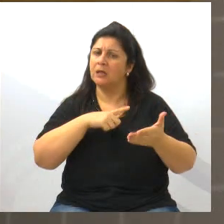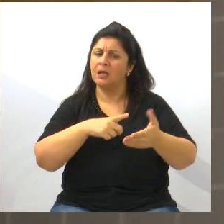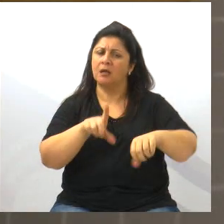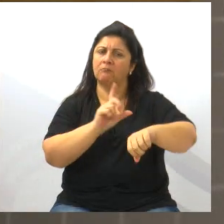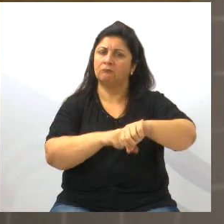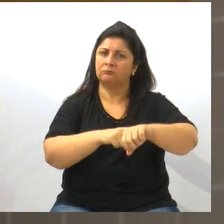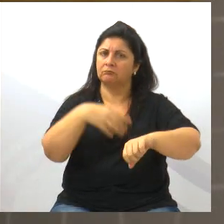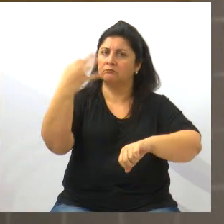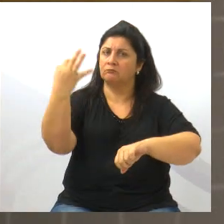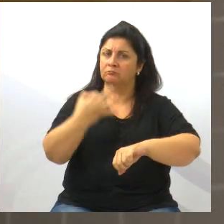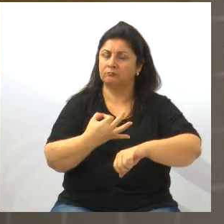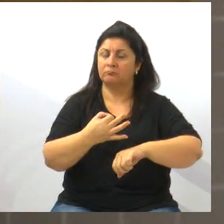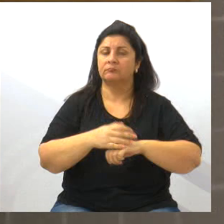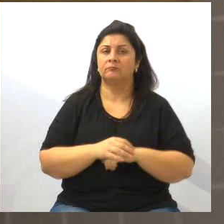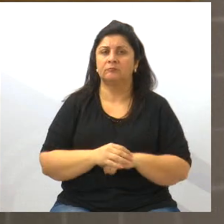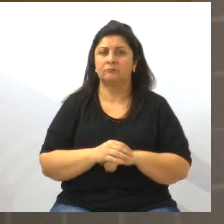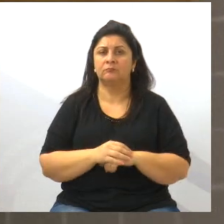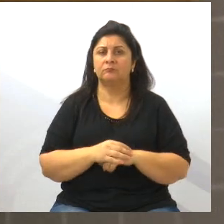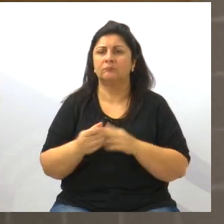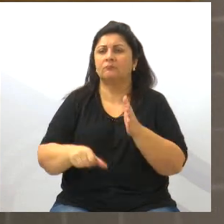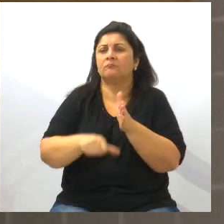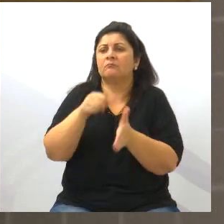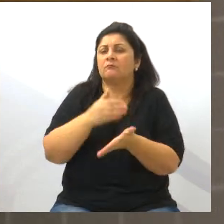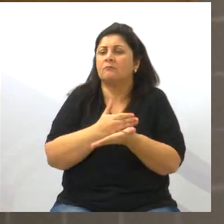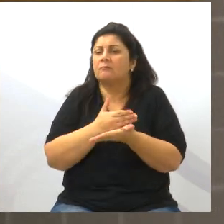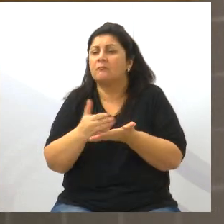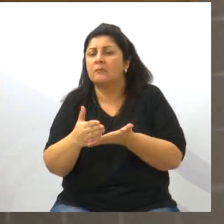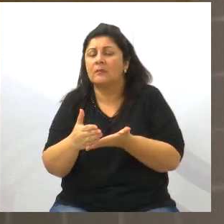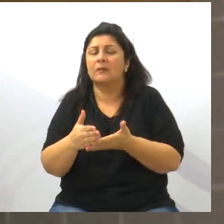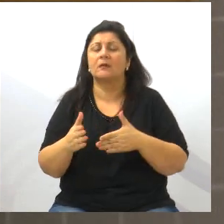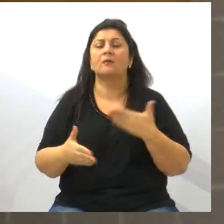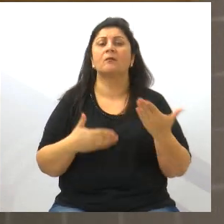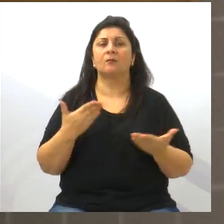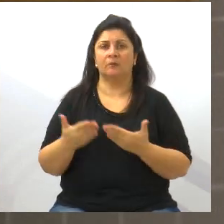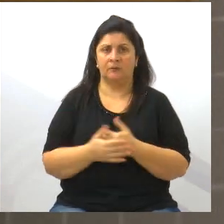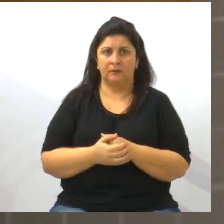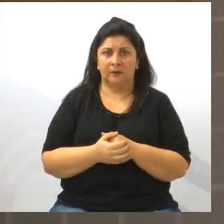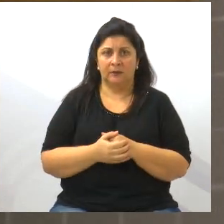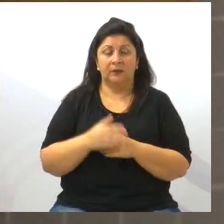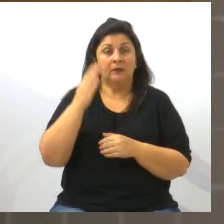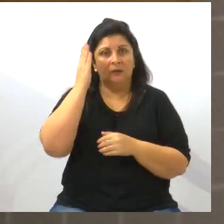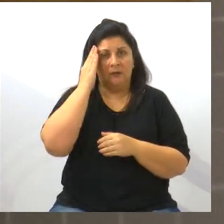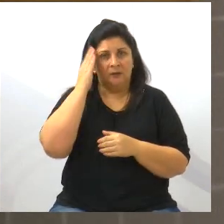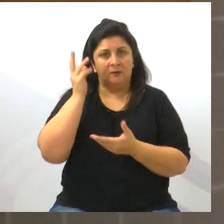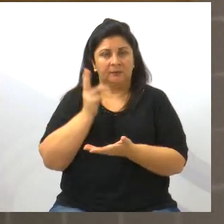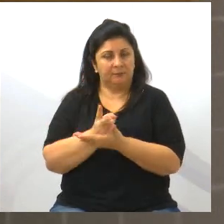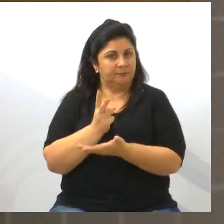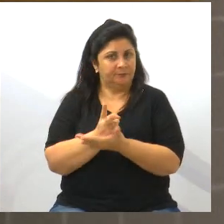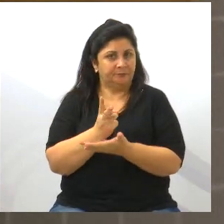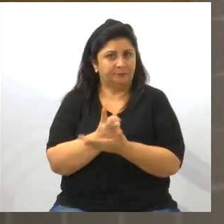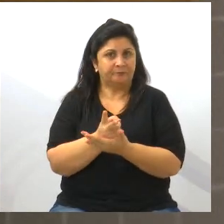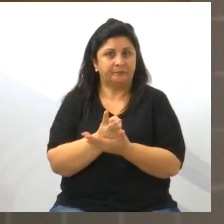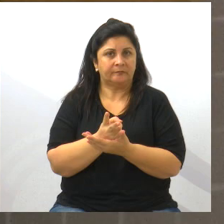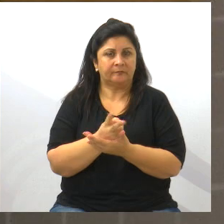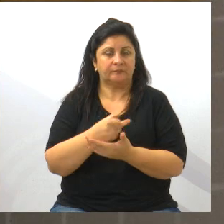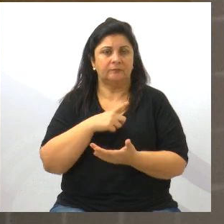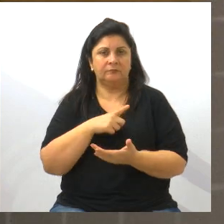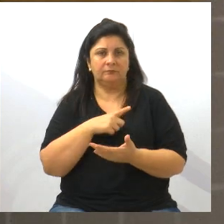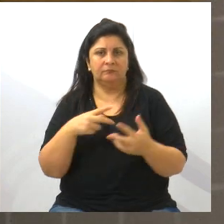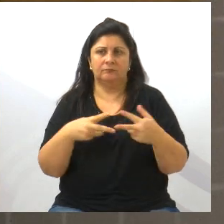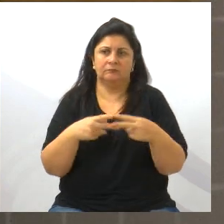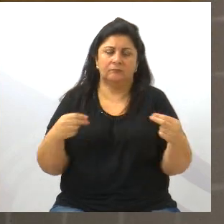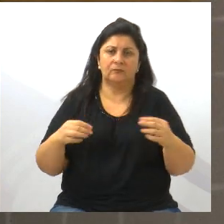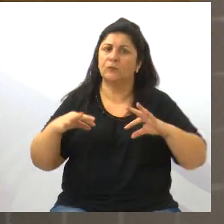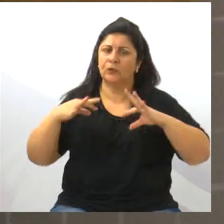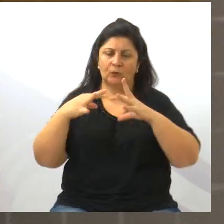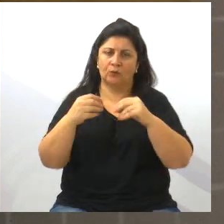cronograma, para que a gente tenha o primeiro passo, né? Sabendo que sempre são ações, tudo que é